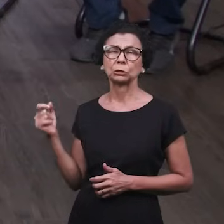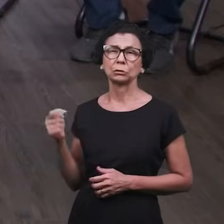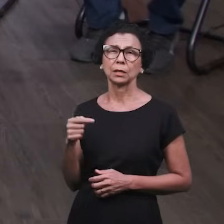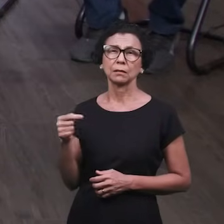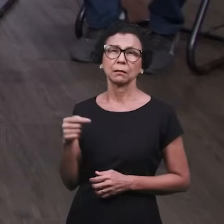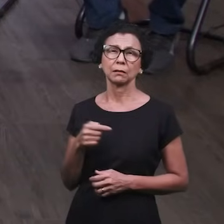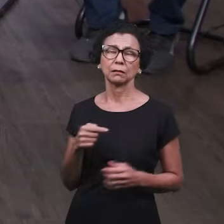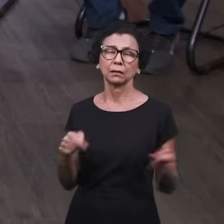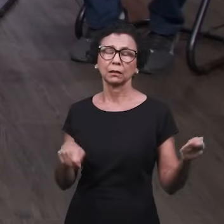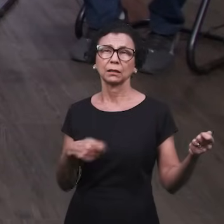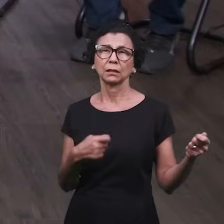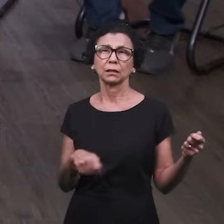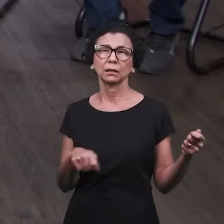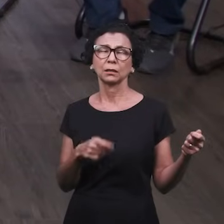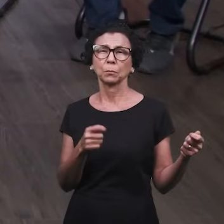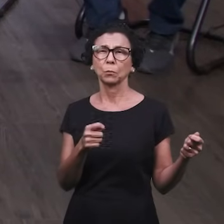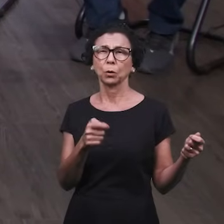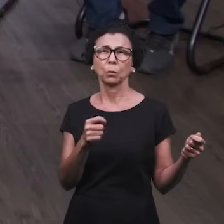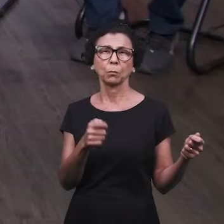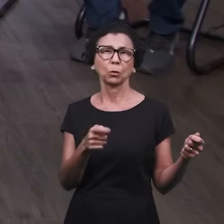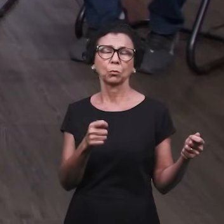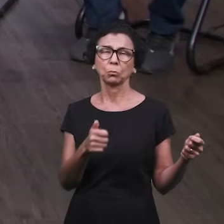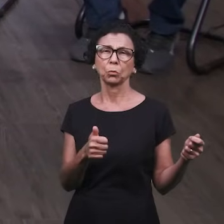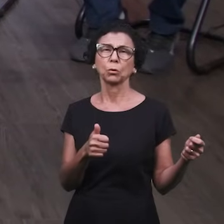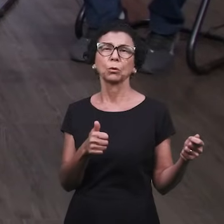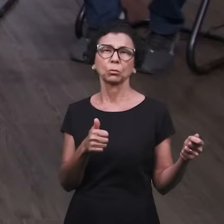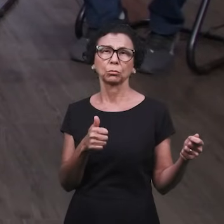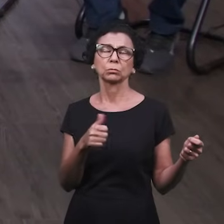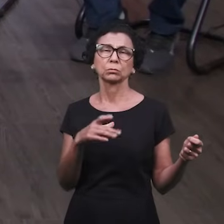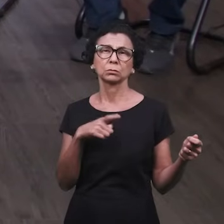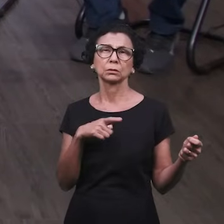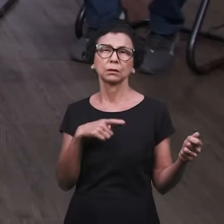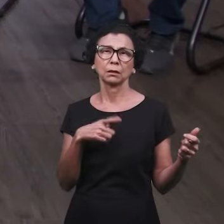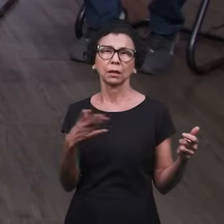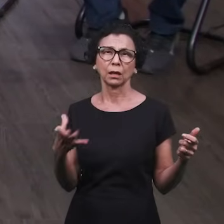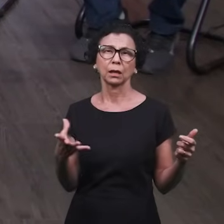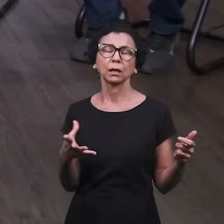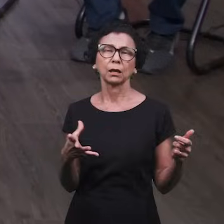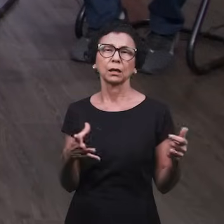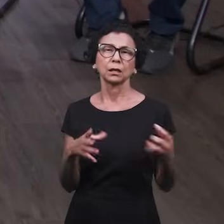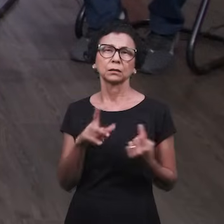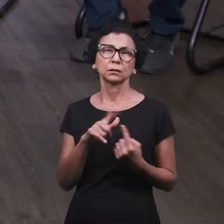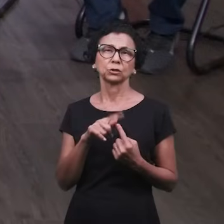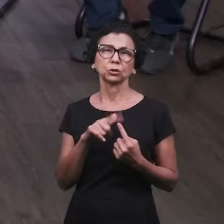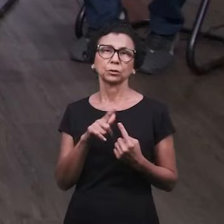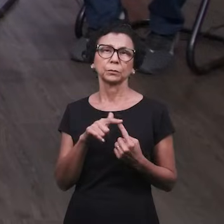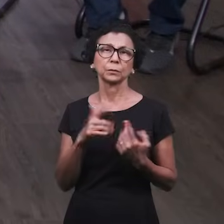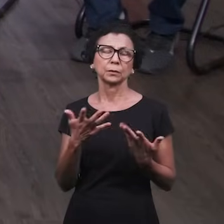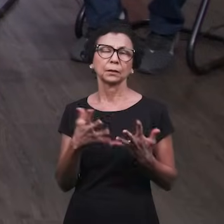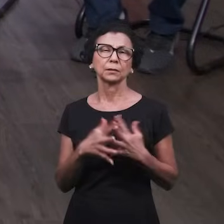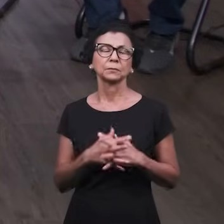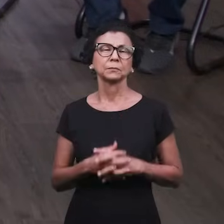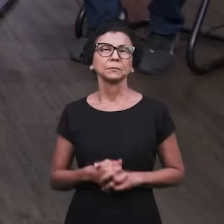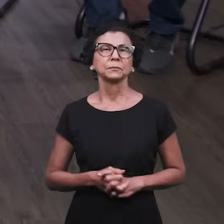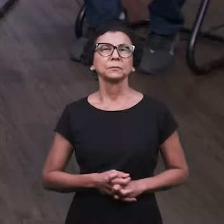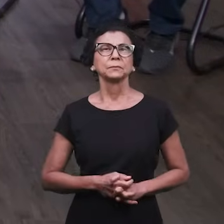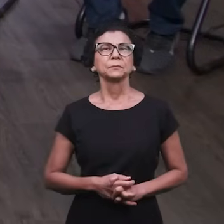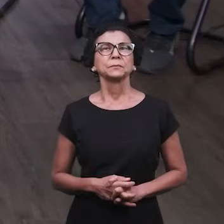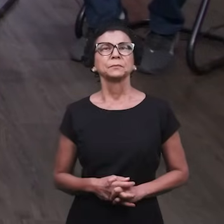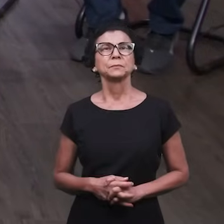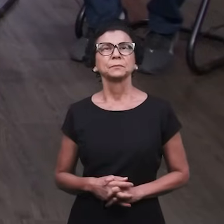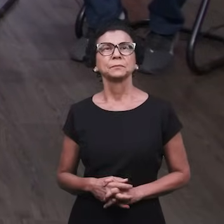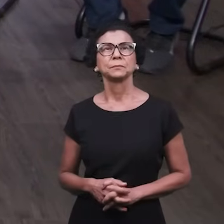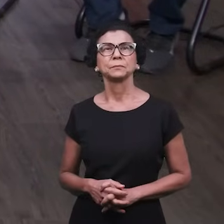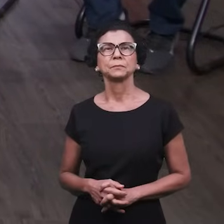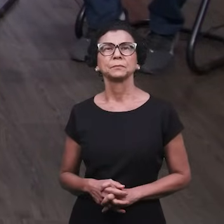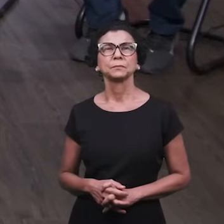desse aqui, poucos, né, até possuem desse ano aqui. Desse ano, né? Então vamos participar de mais um louvor